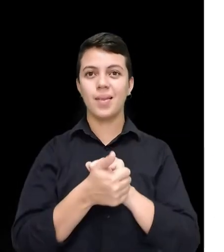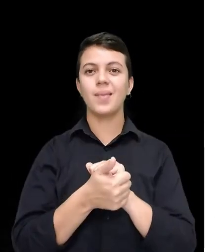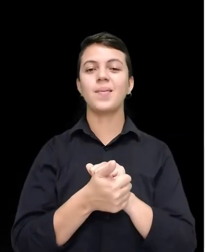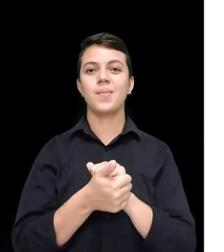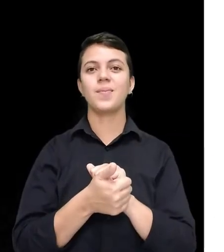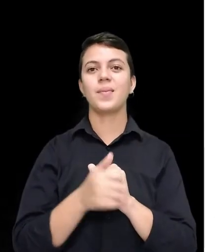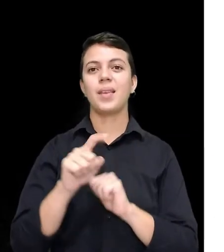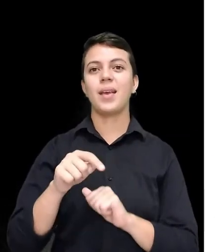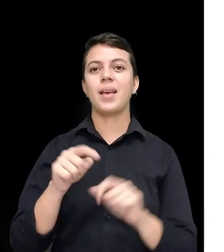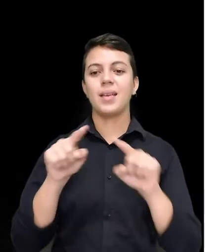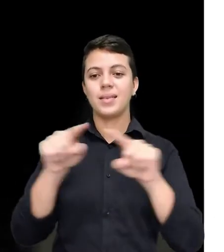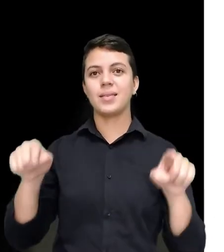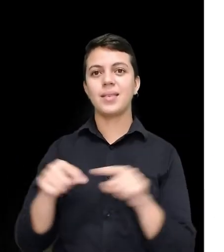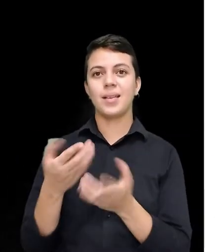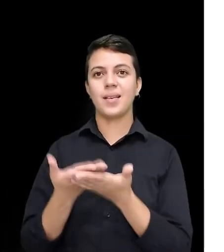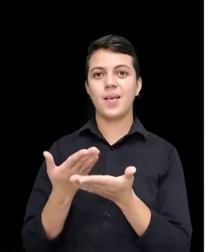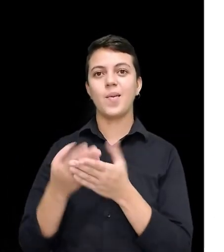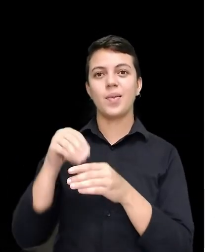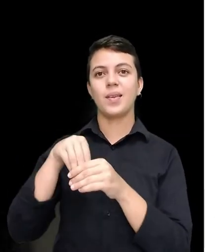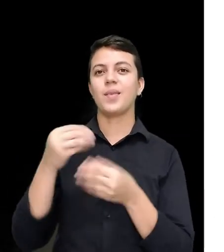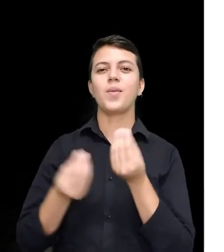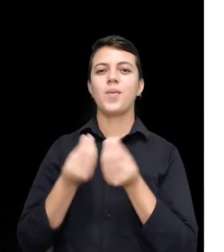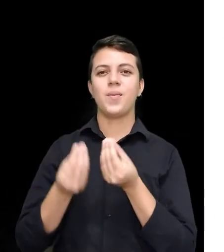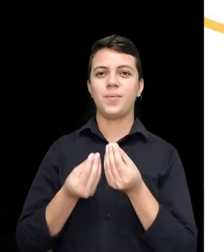na gestão da sala de aula.